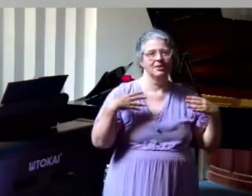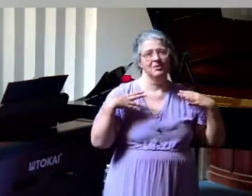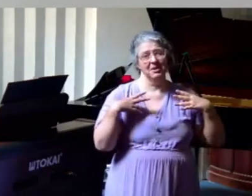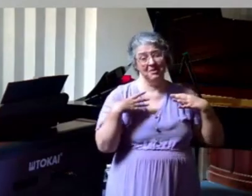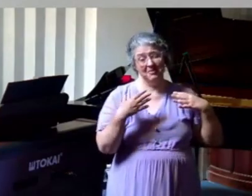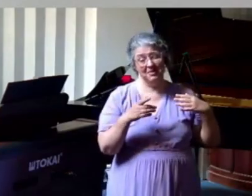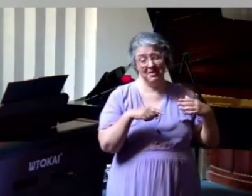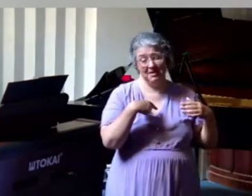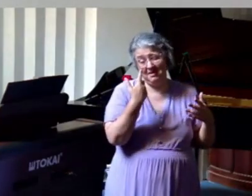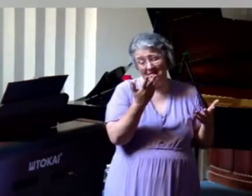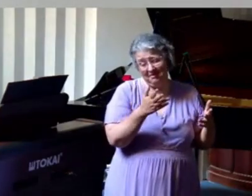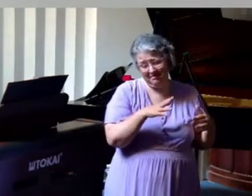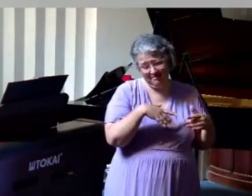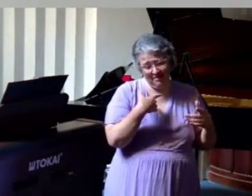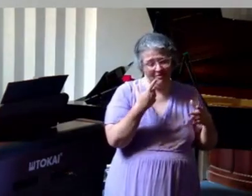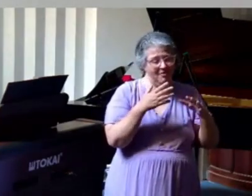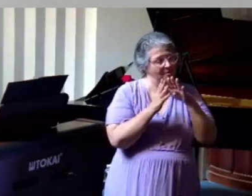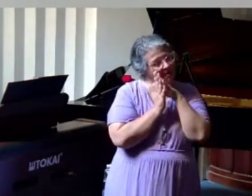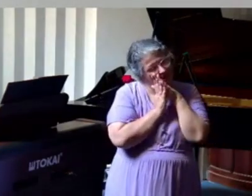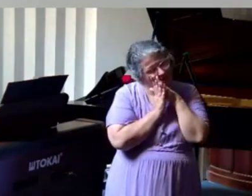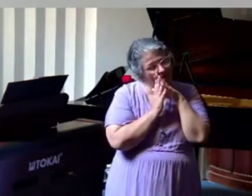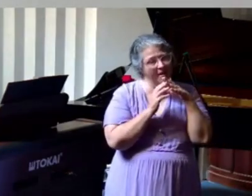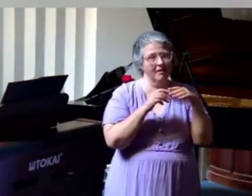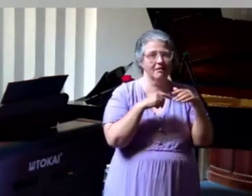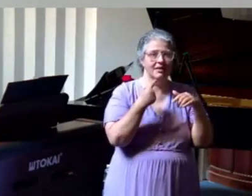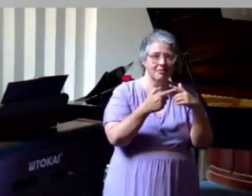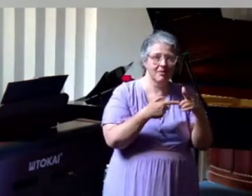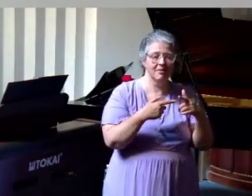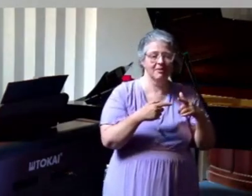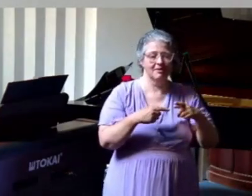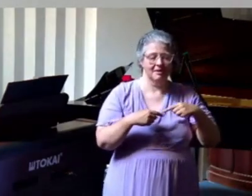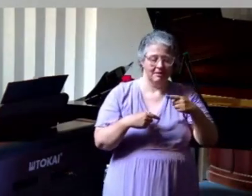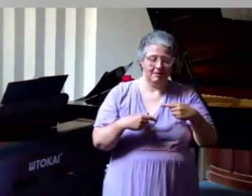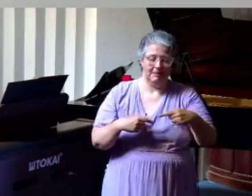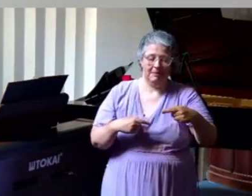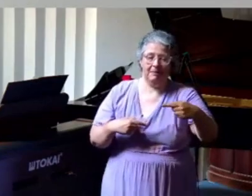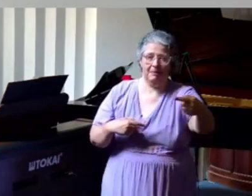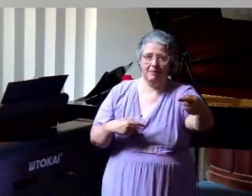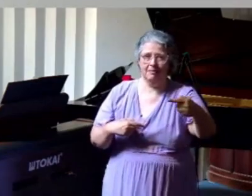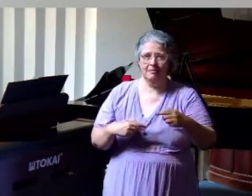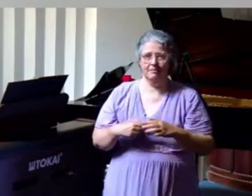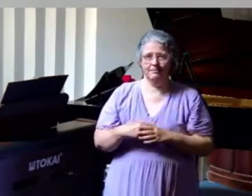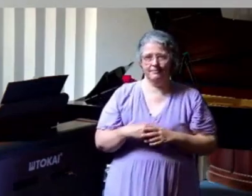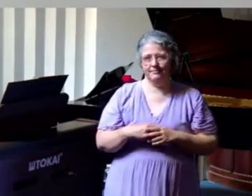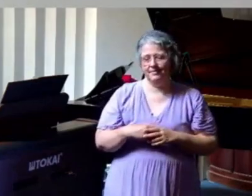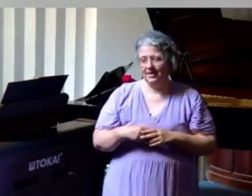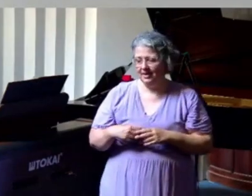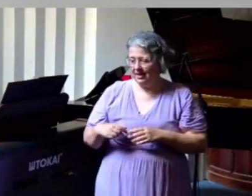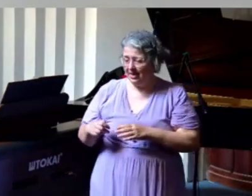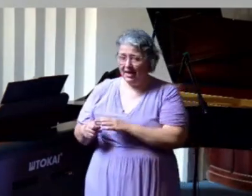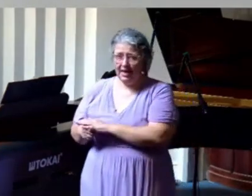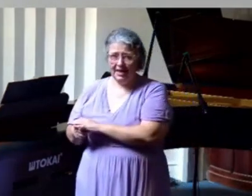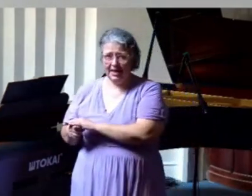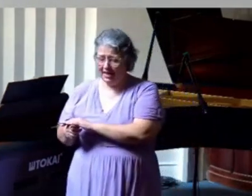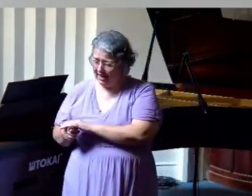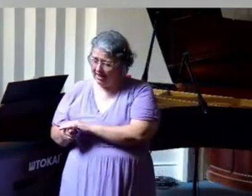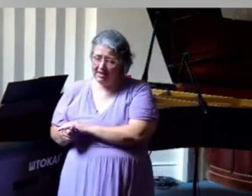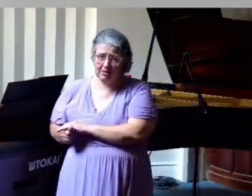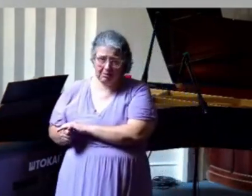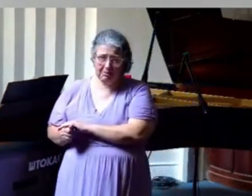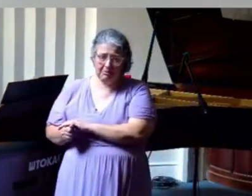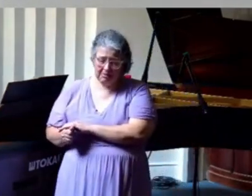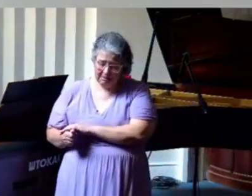eu acordo, me levanto e vou e completo a carreira. Só que a lebre dormiu demais. E